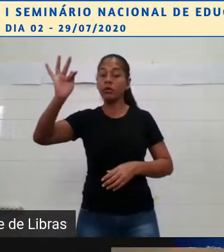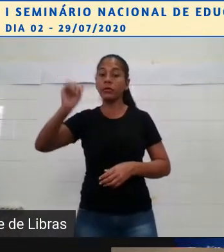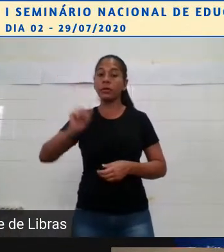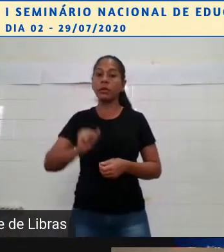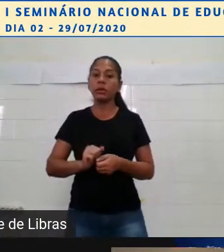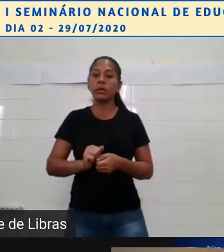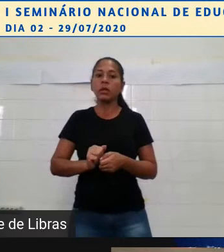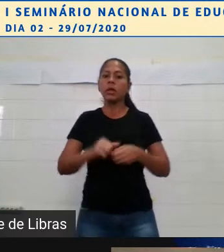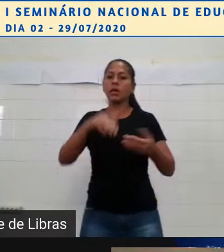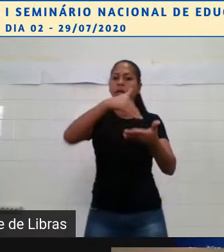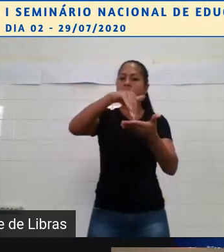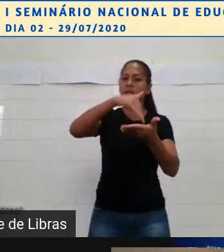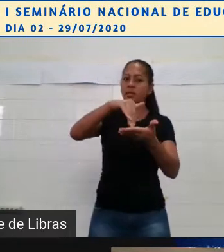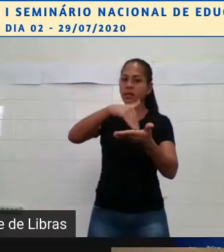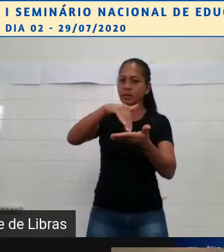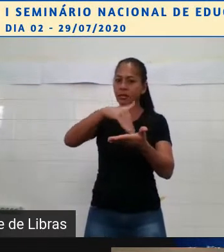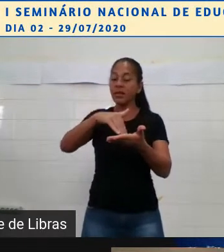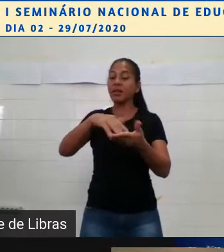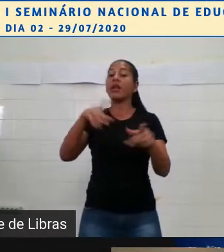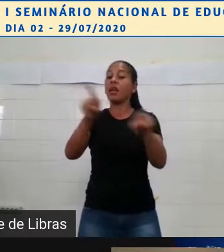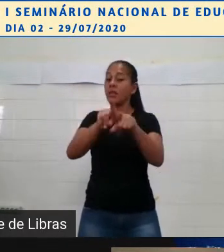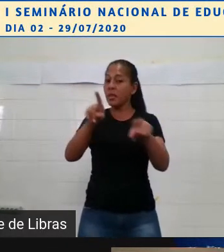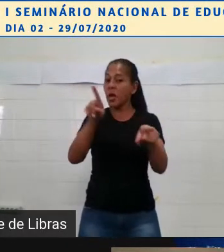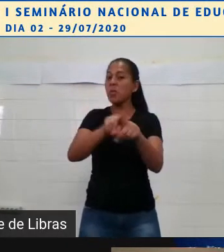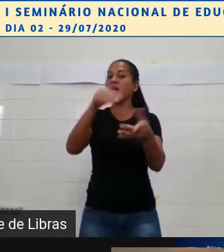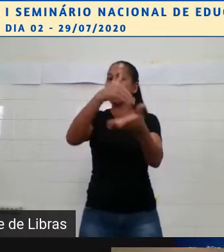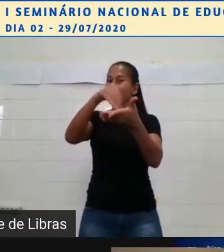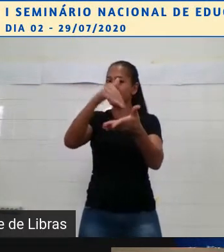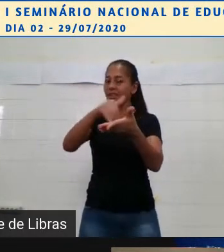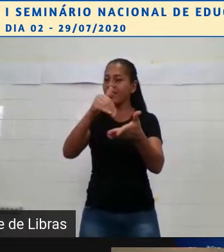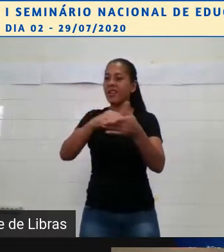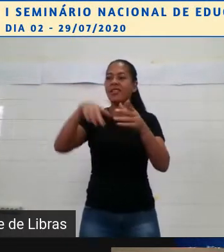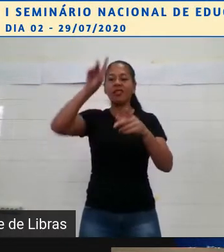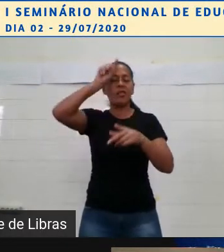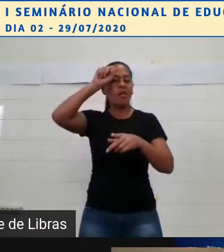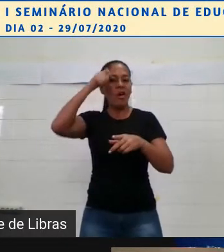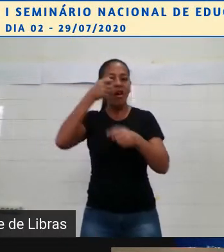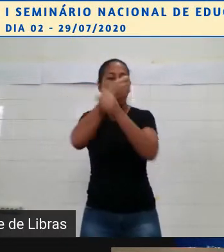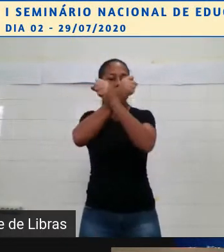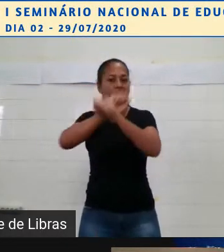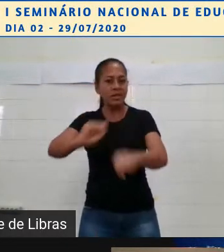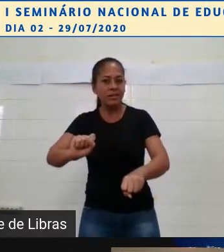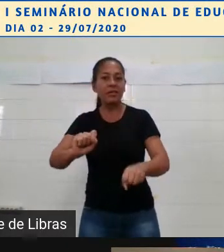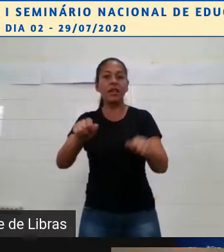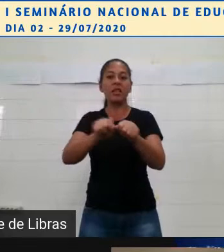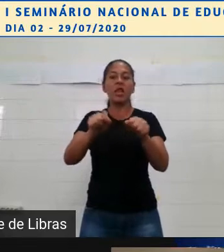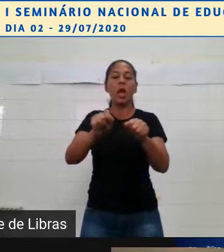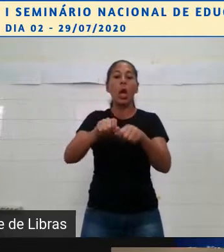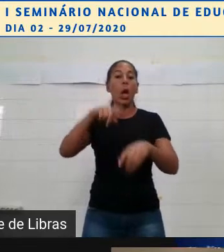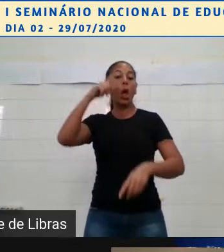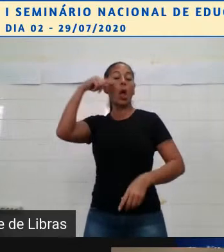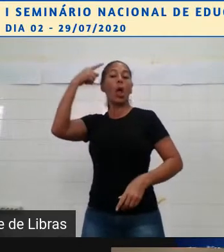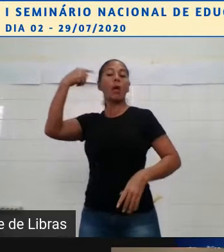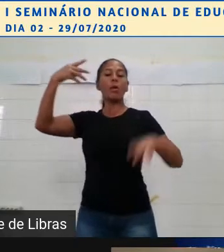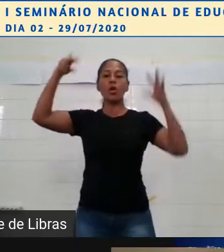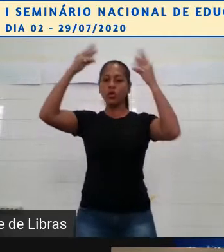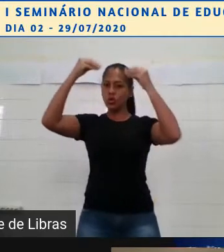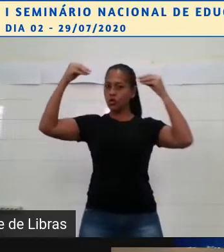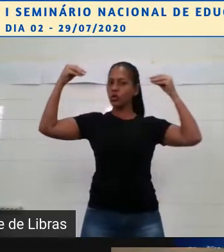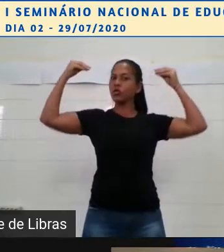na secretaria de, e é secretária de literatura afro-brasileira e caribenha do Caribbean